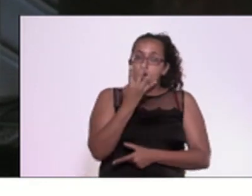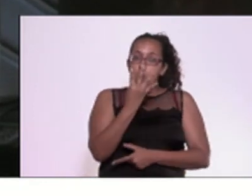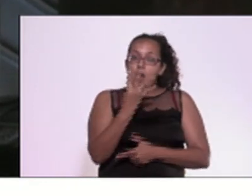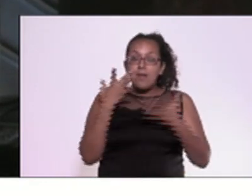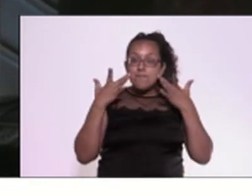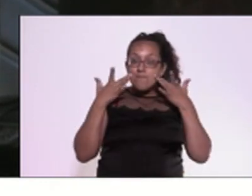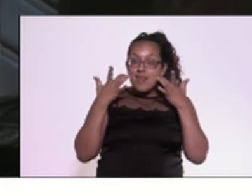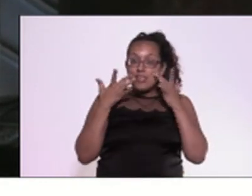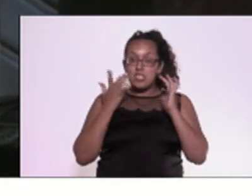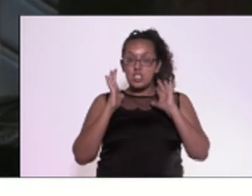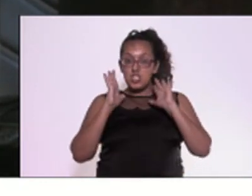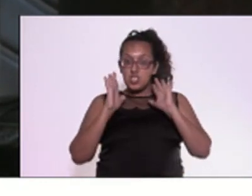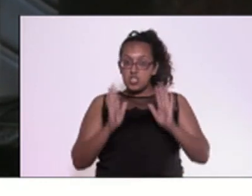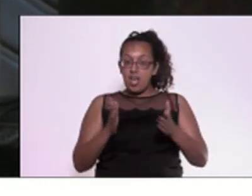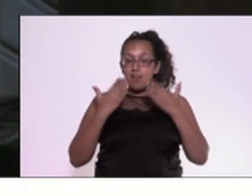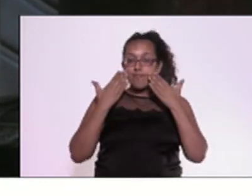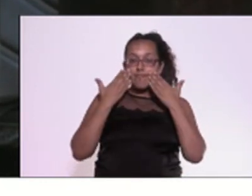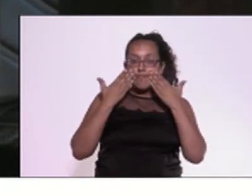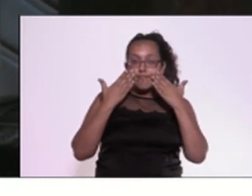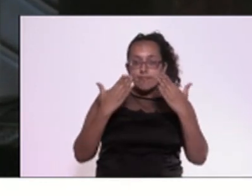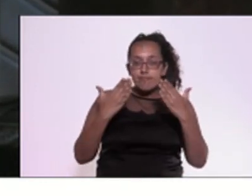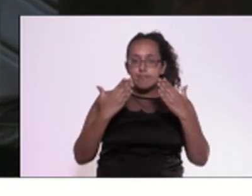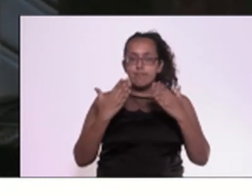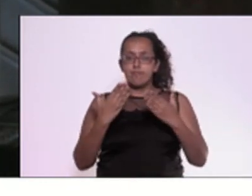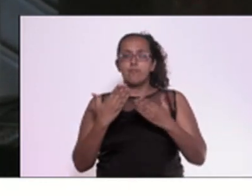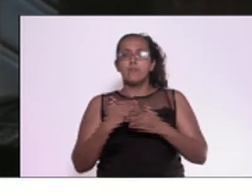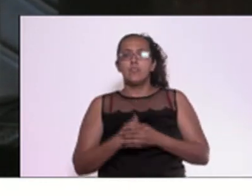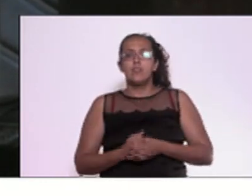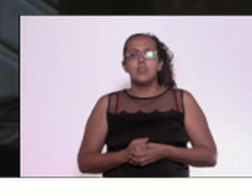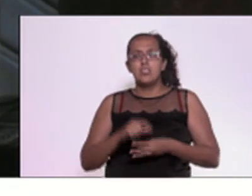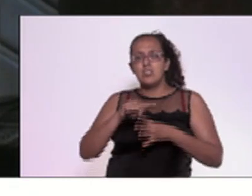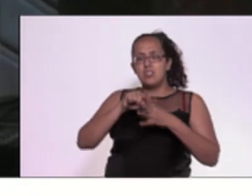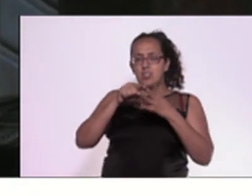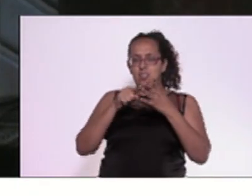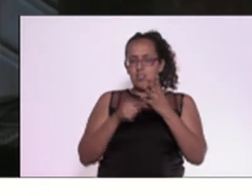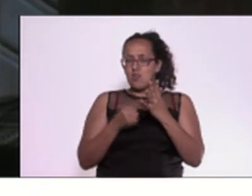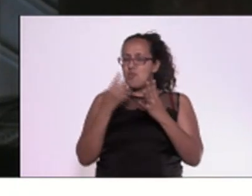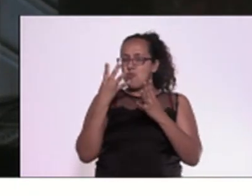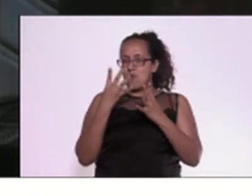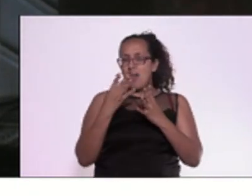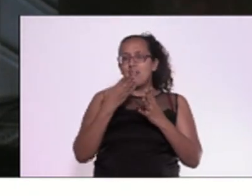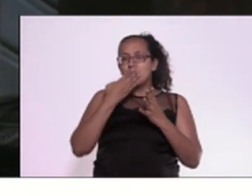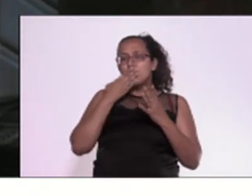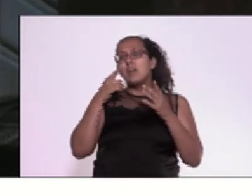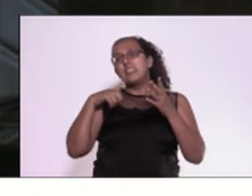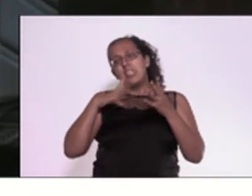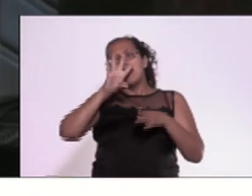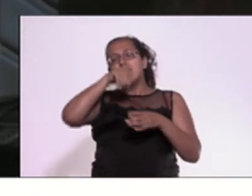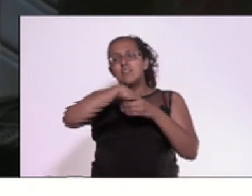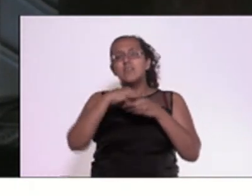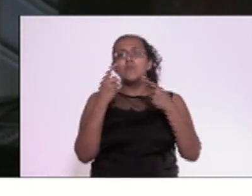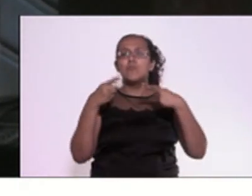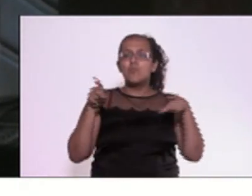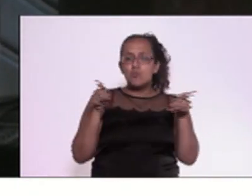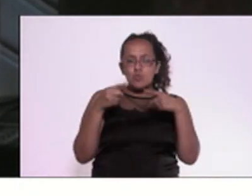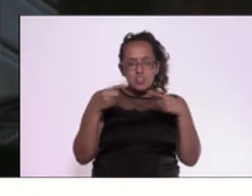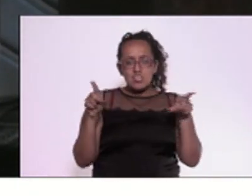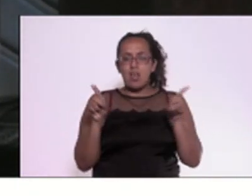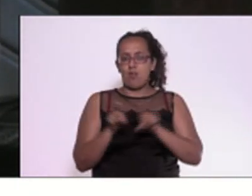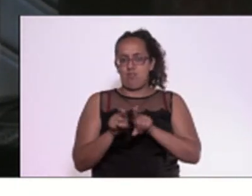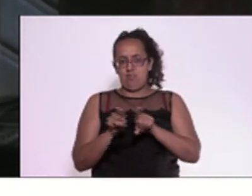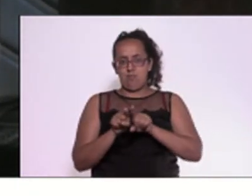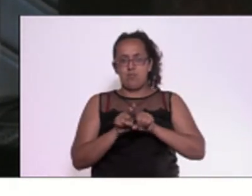Parabéns mais uma vez. Bom, agora vamos passar aqui para o momento solene da entrega da medalha Tiradentes. A Tiradentes,